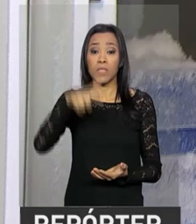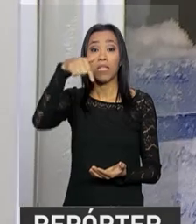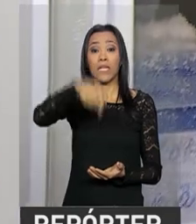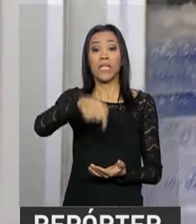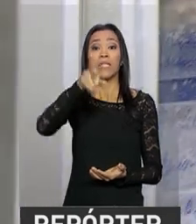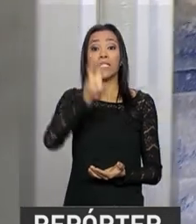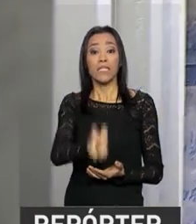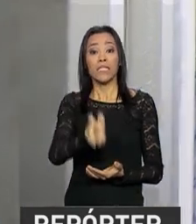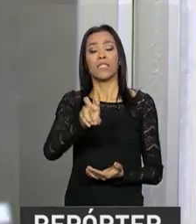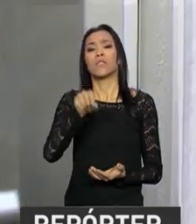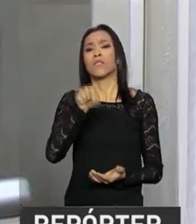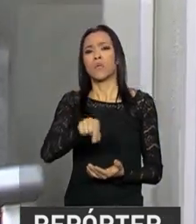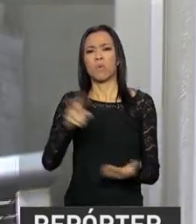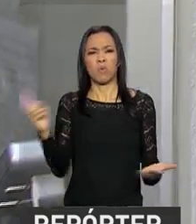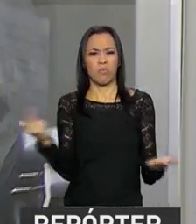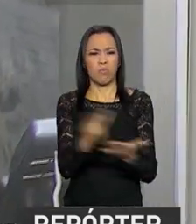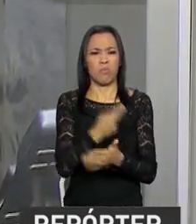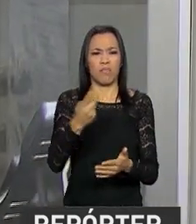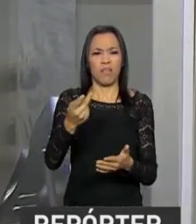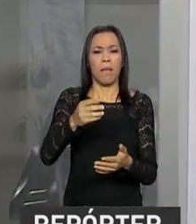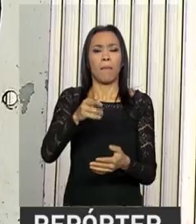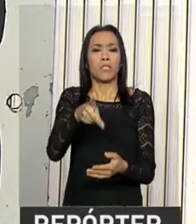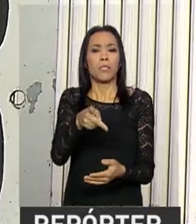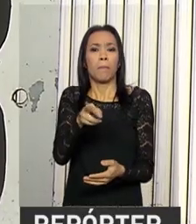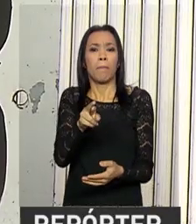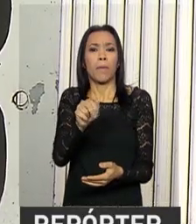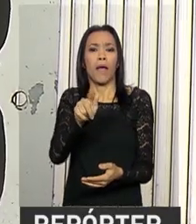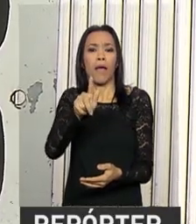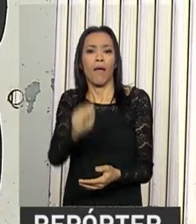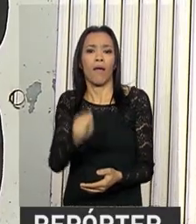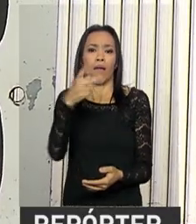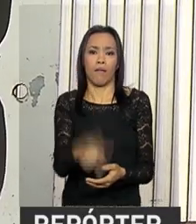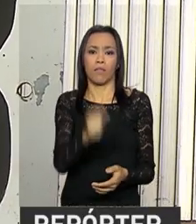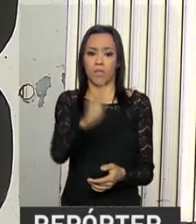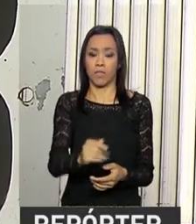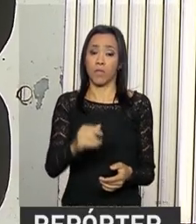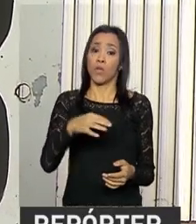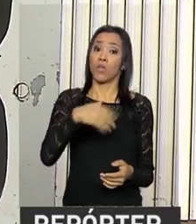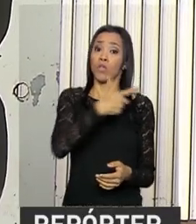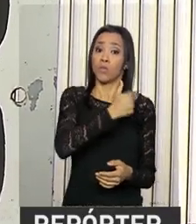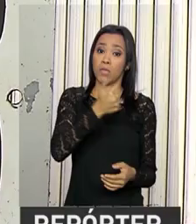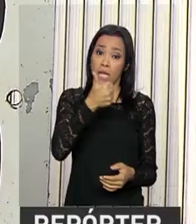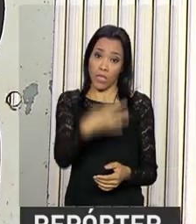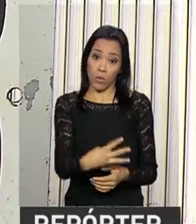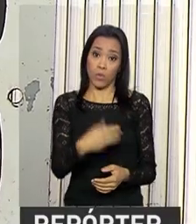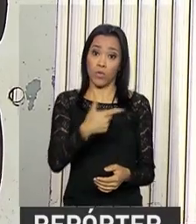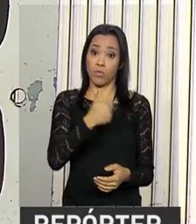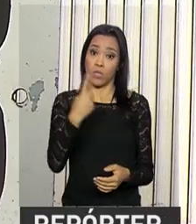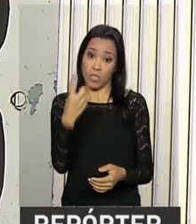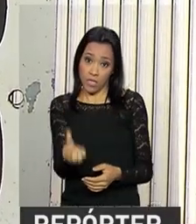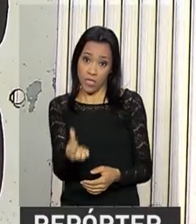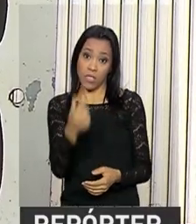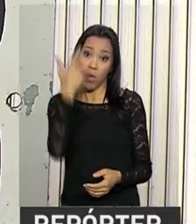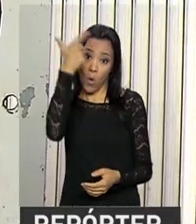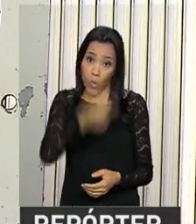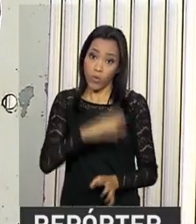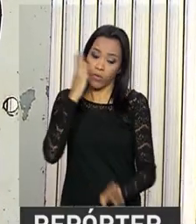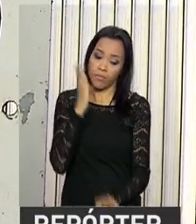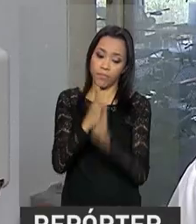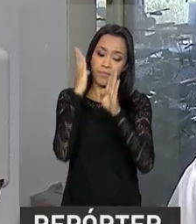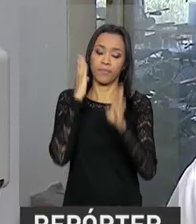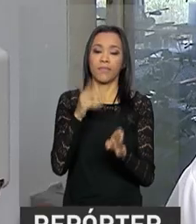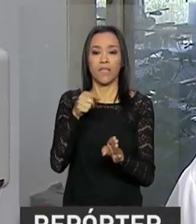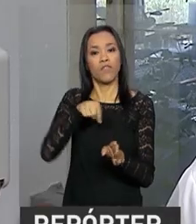75 espécies diferentes de pragas agrícolas no país. Entre 2014 e 2016, outras 4 foram detectadas e